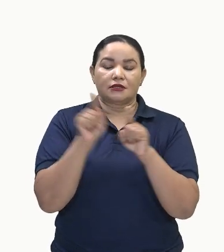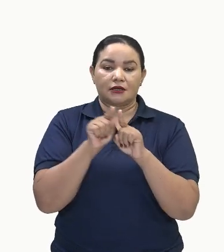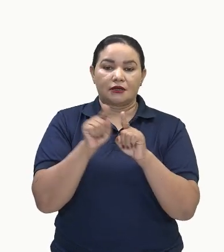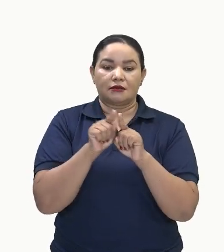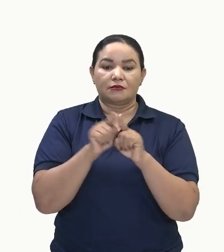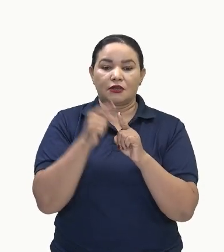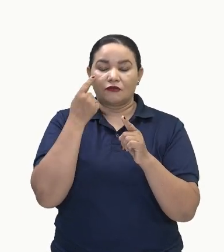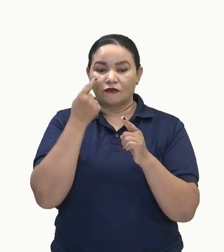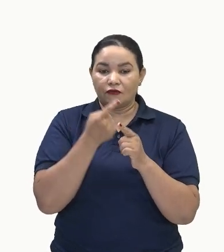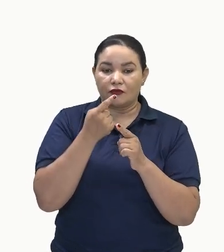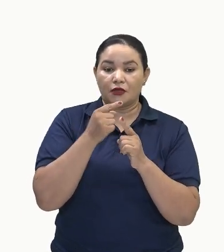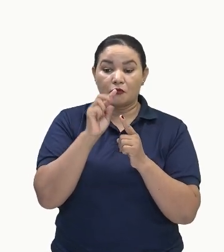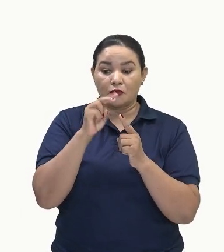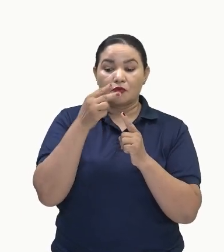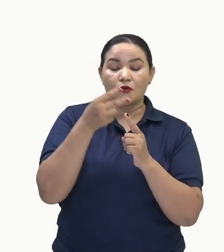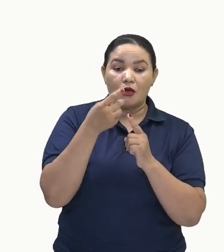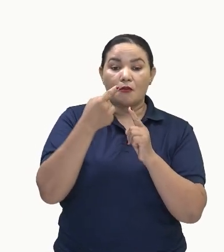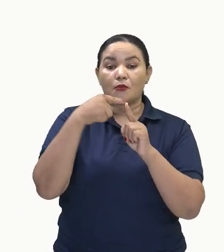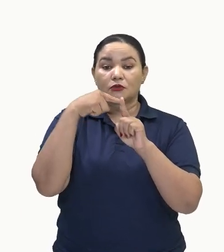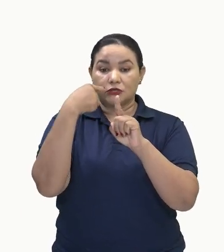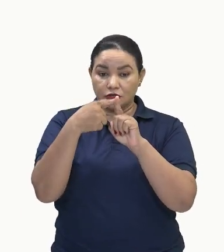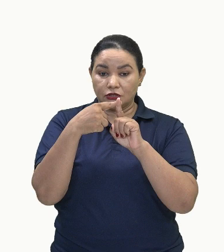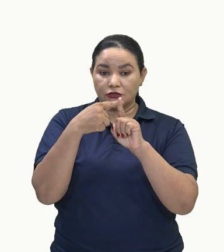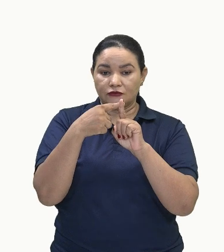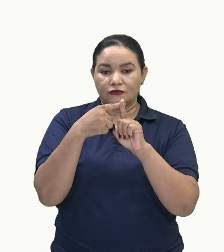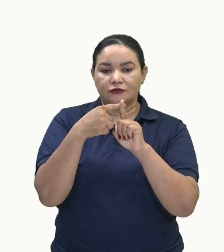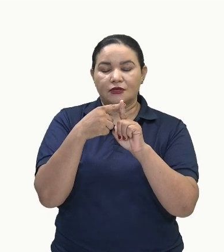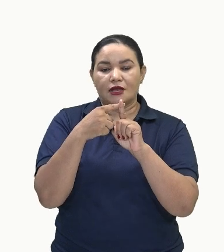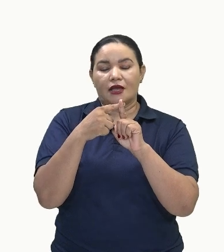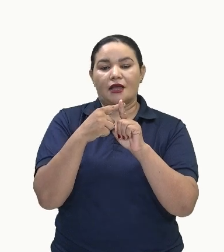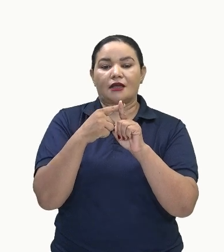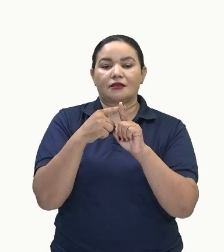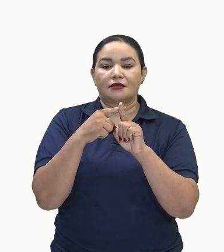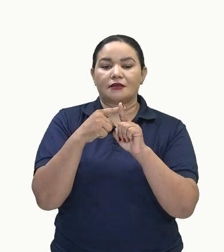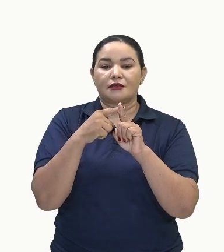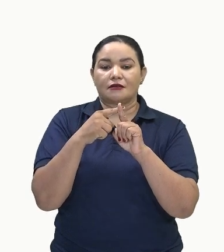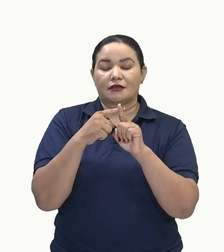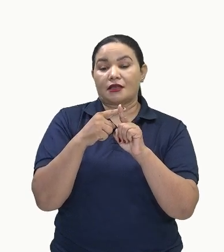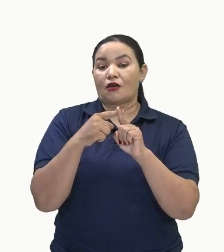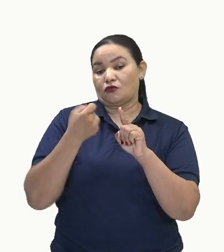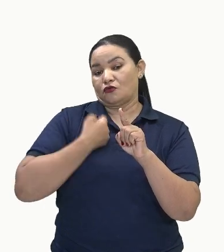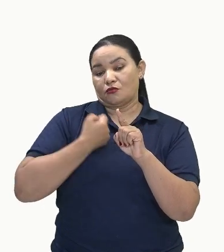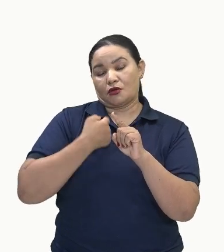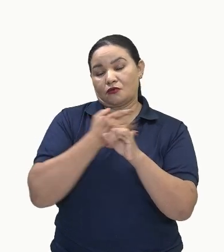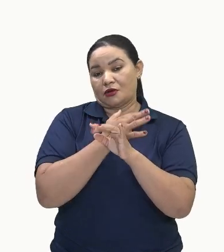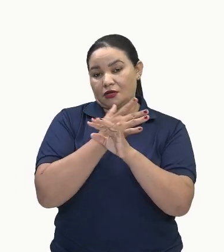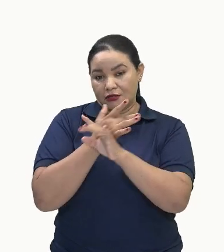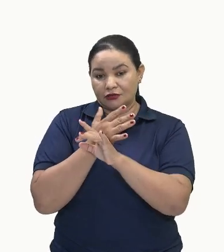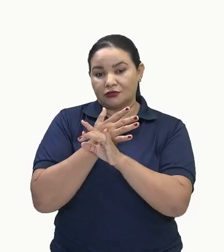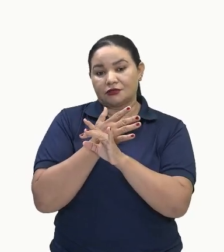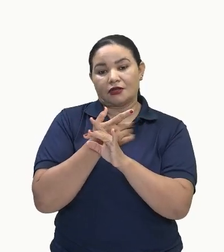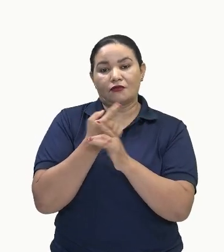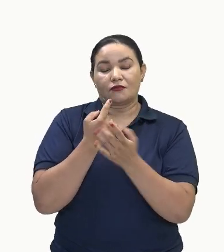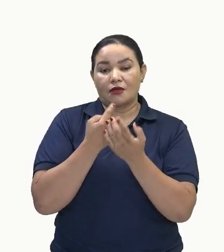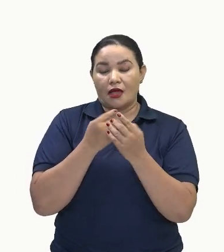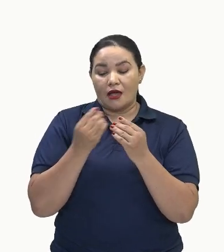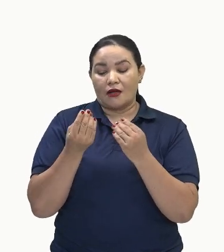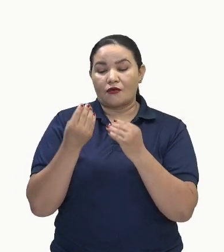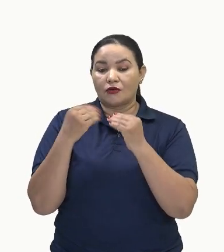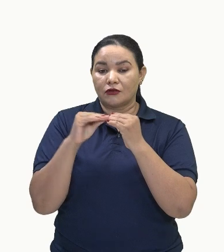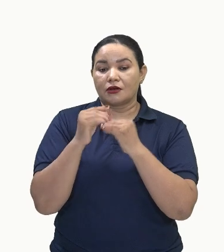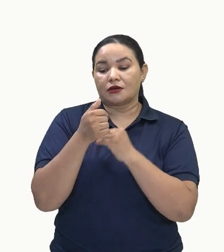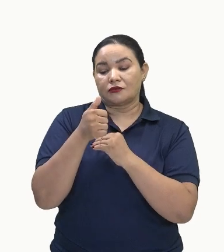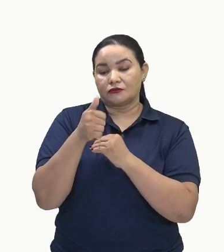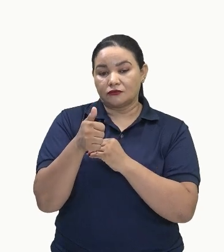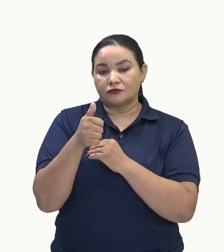o expoente dele for positivo, quer dizer que ele é um número dito grande, né? Então a gente basta colocar o número 1 seguido da quantidade